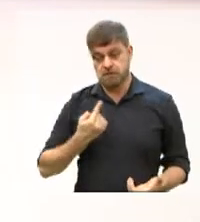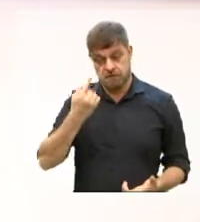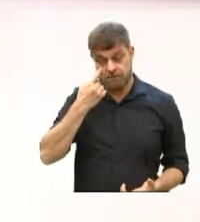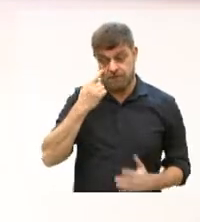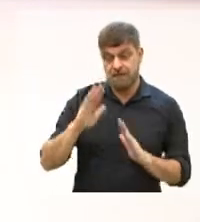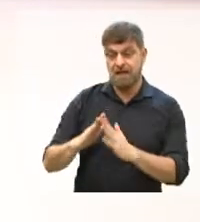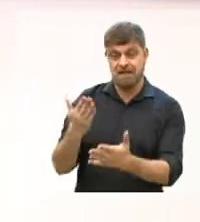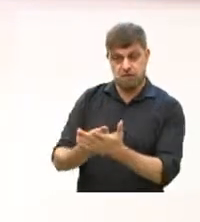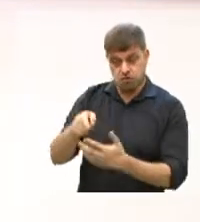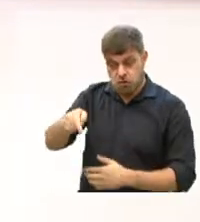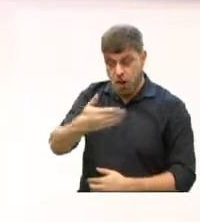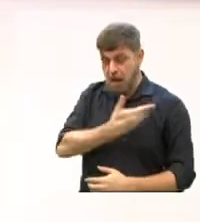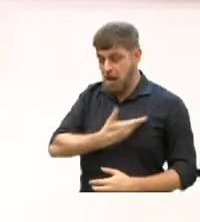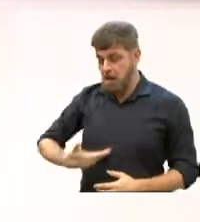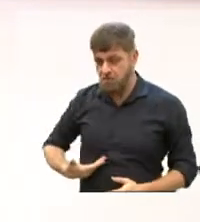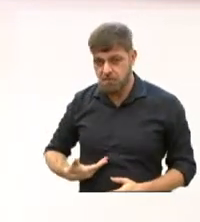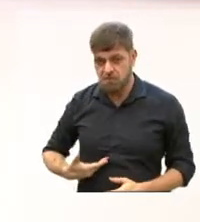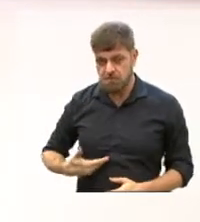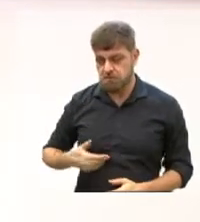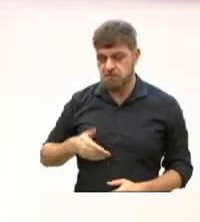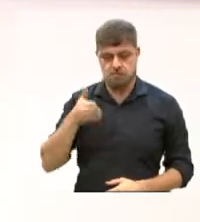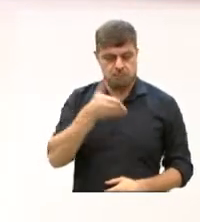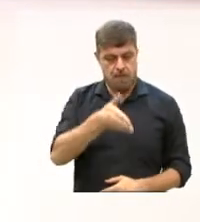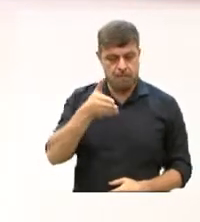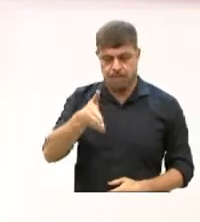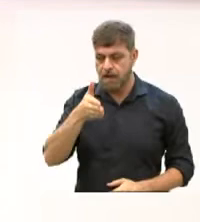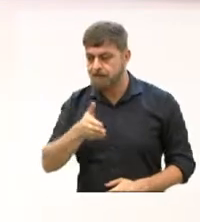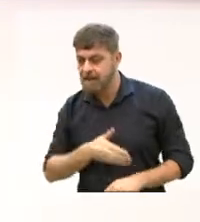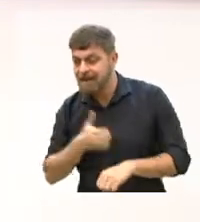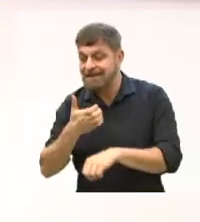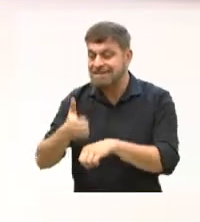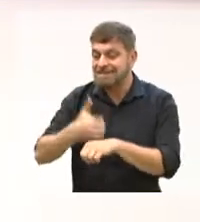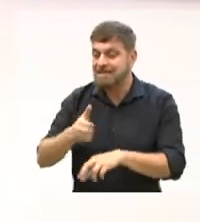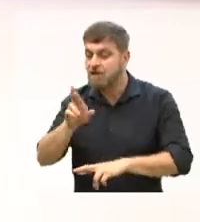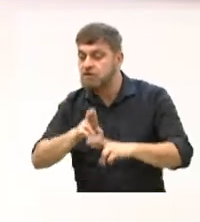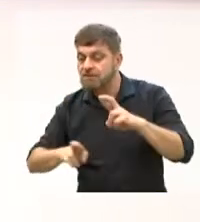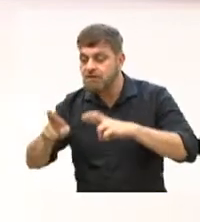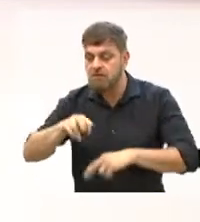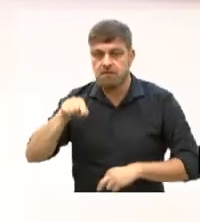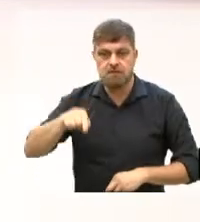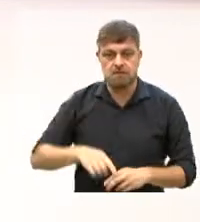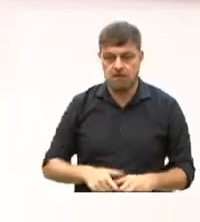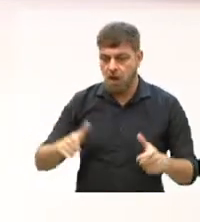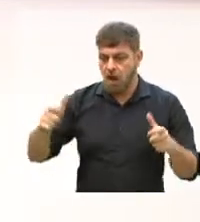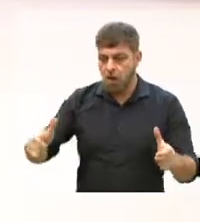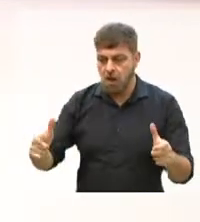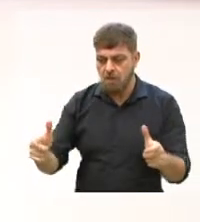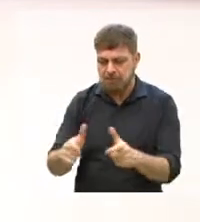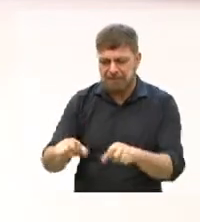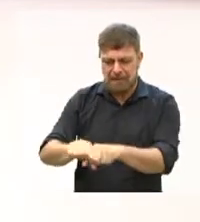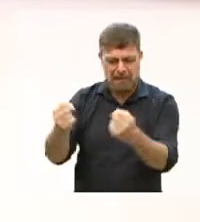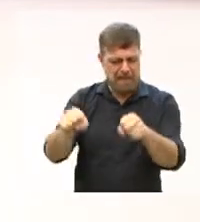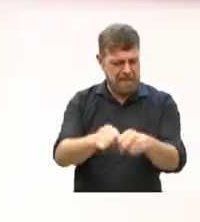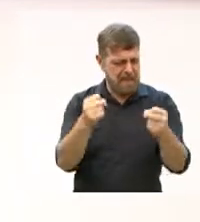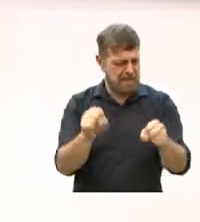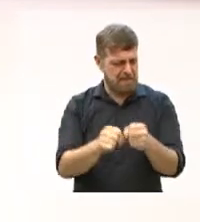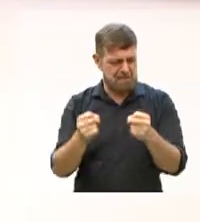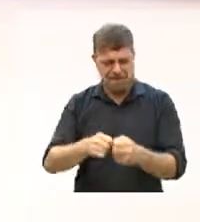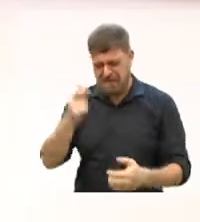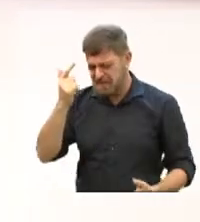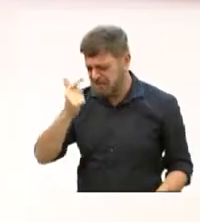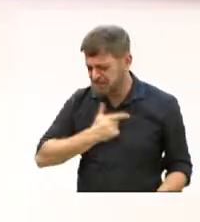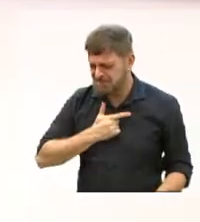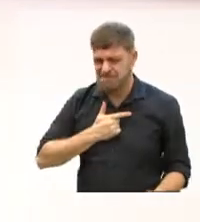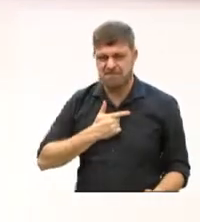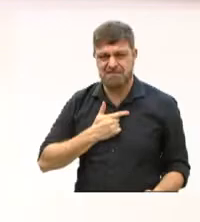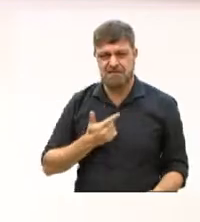algumas escolas públicas, quando a gente transita supervisionando estágio, com um espaço físico bastante depredado, deteriorado,